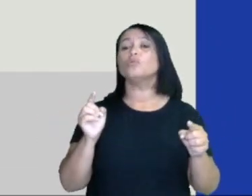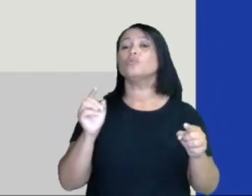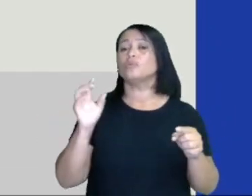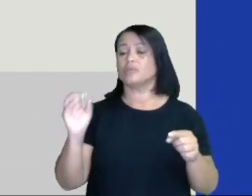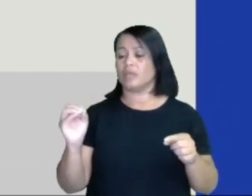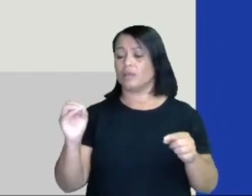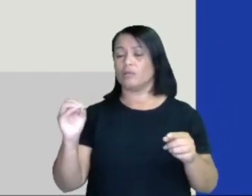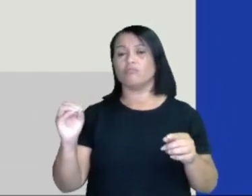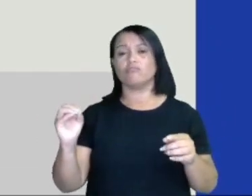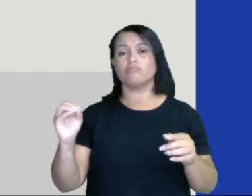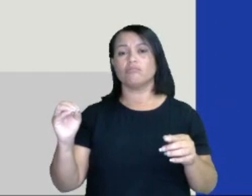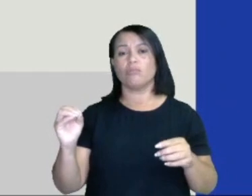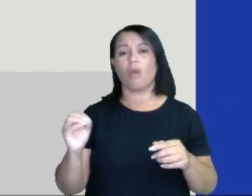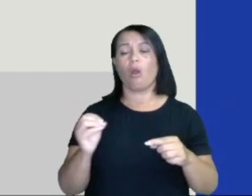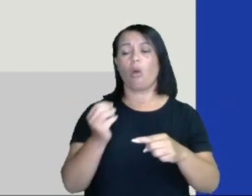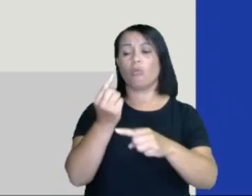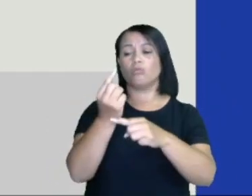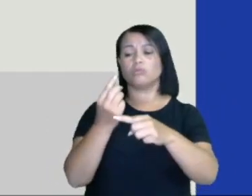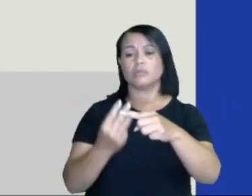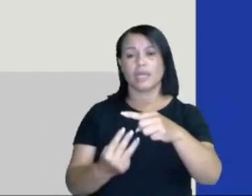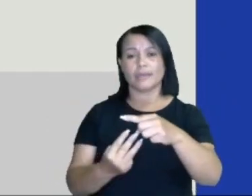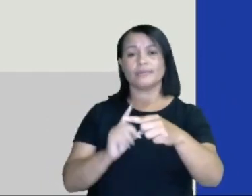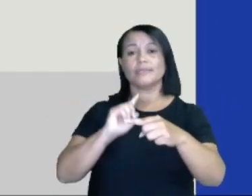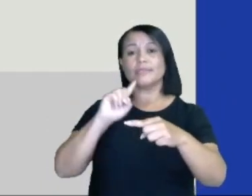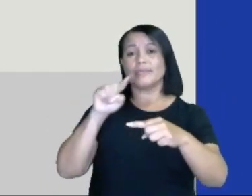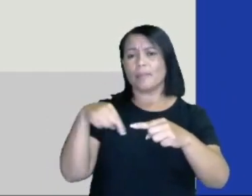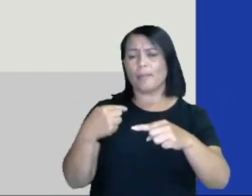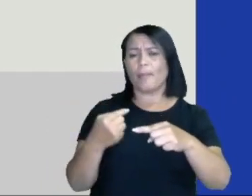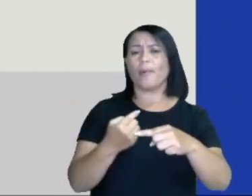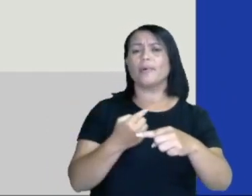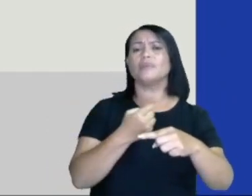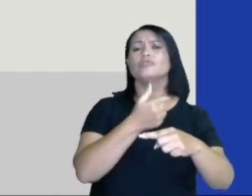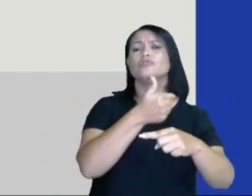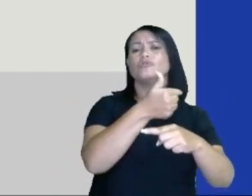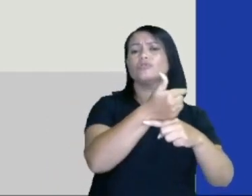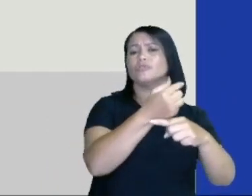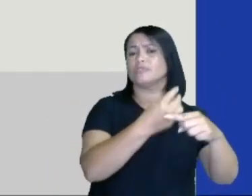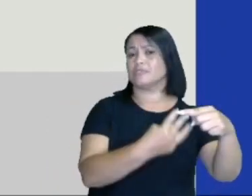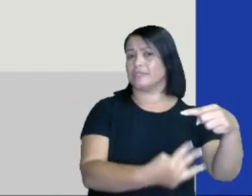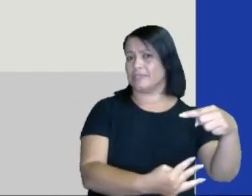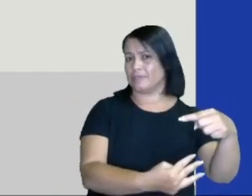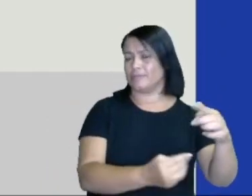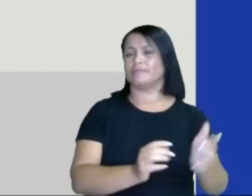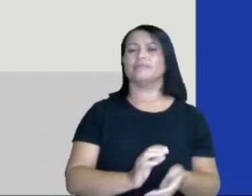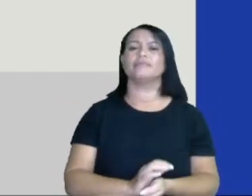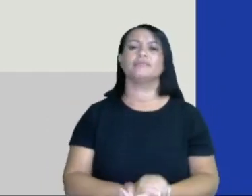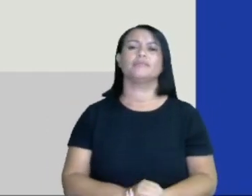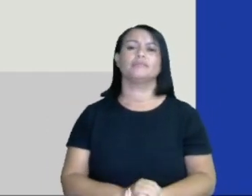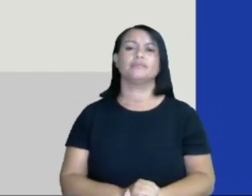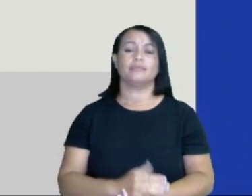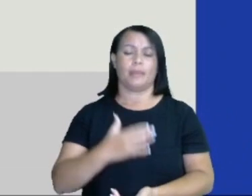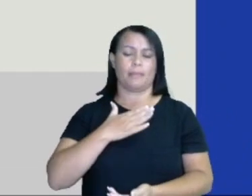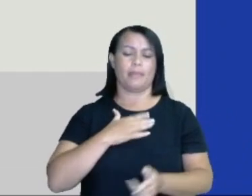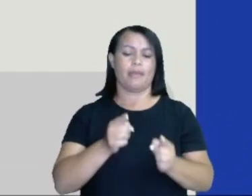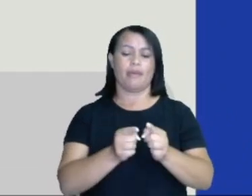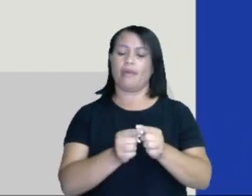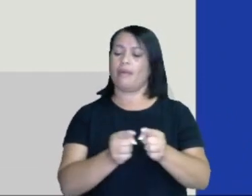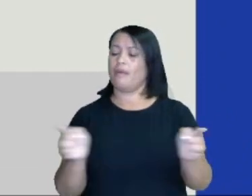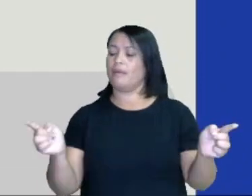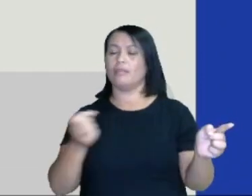1/3 e, em seguida, é o meu 2/3 da minha